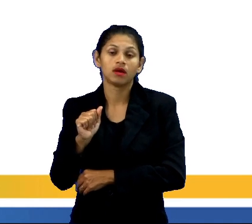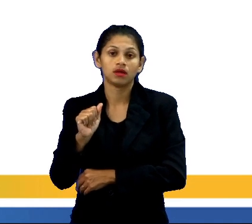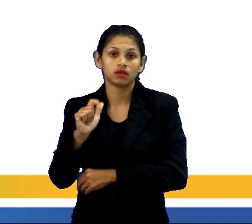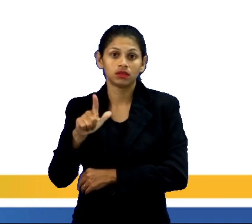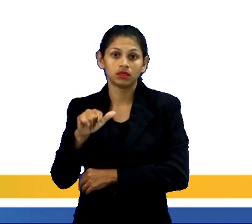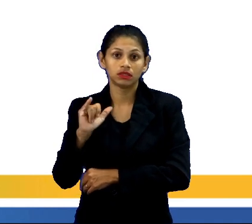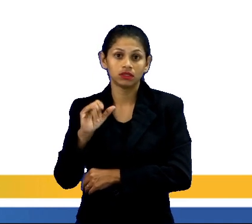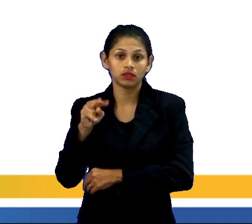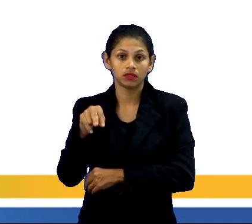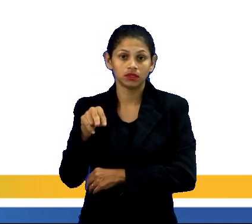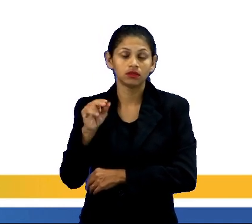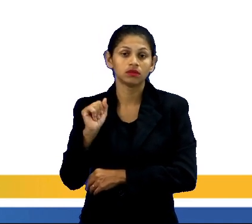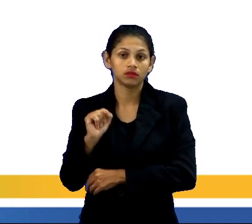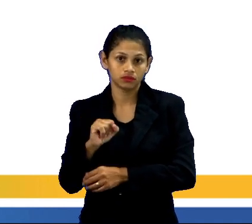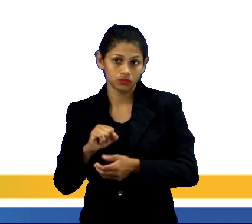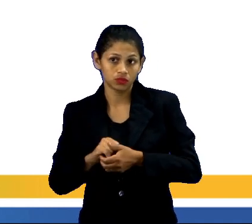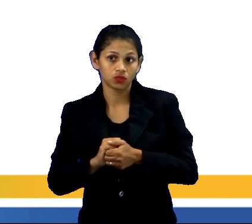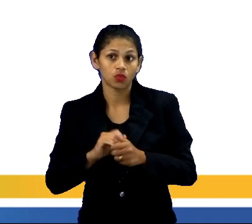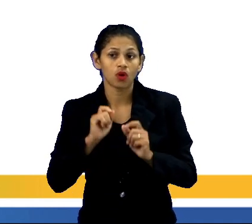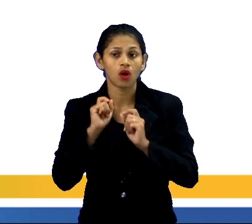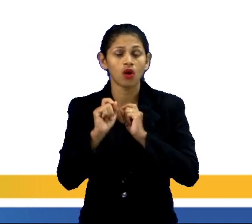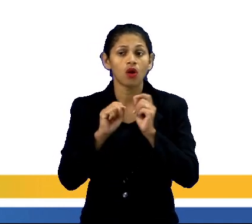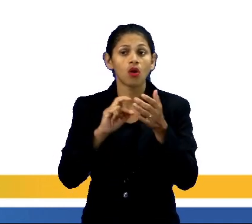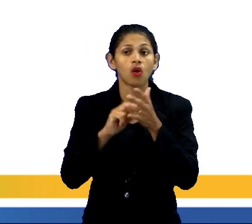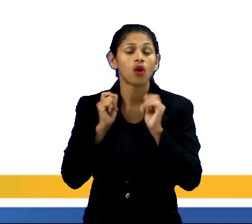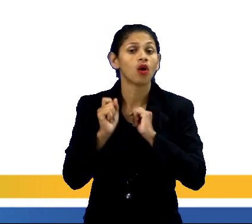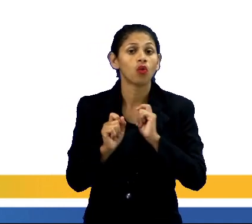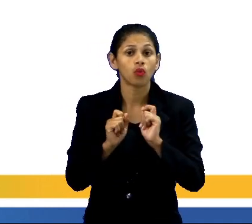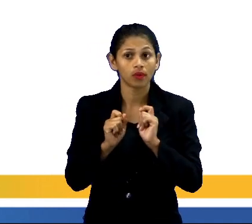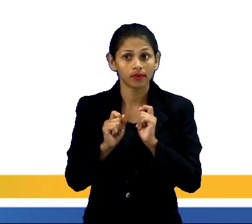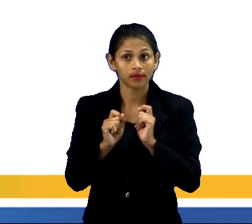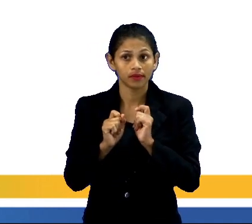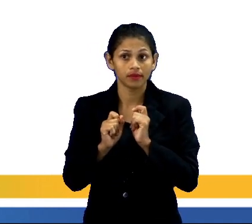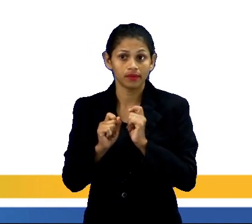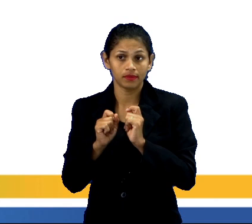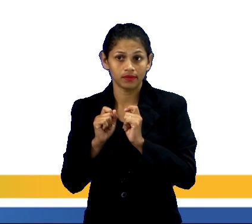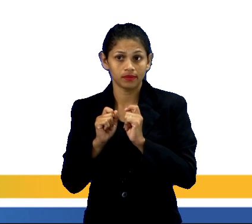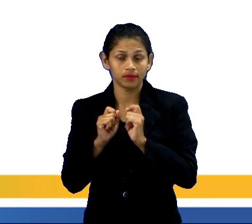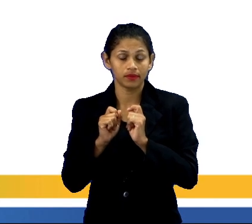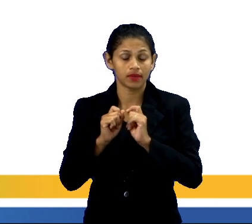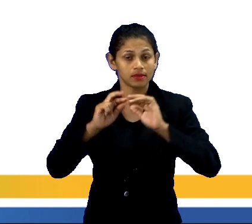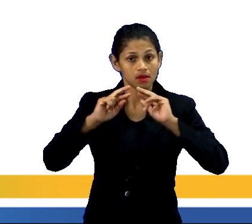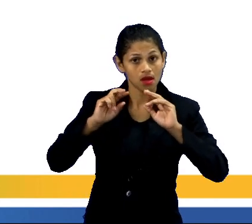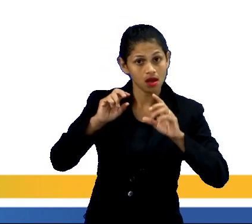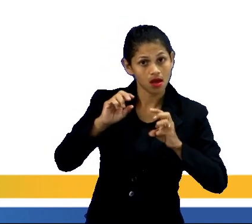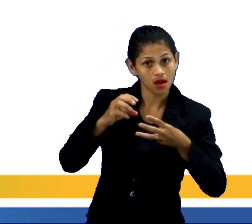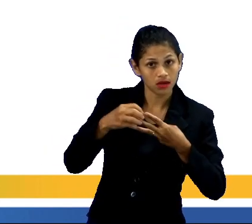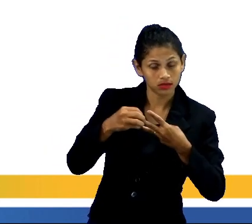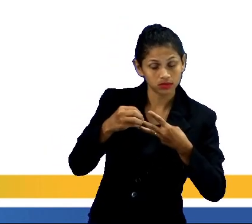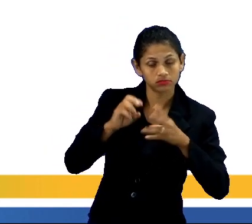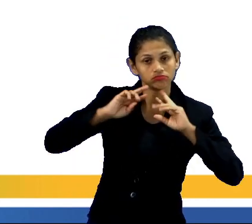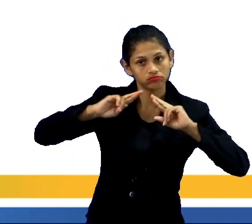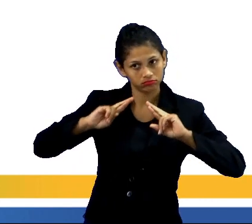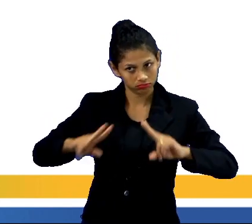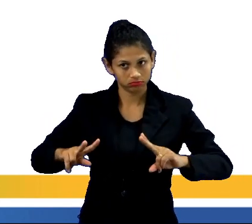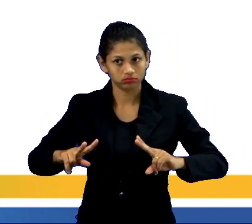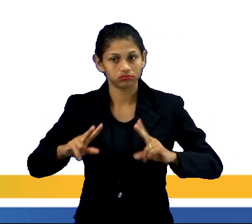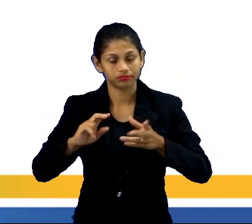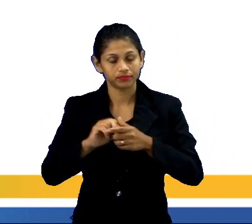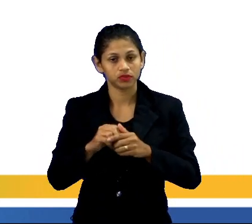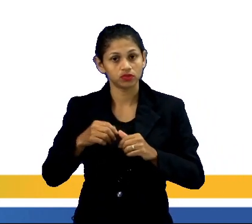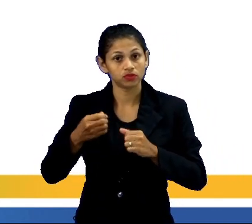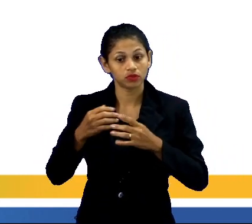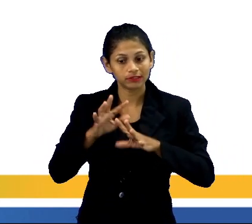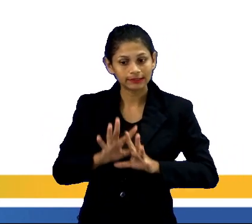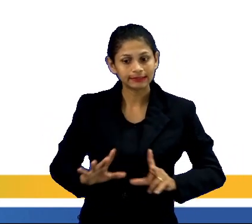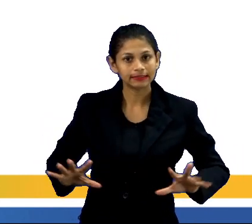que é ali o tumor benigno. As suas células são menos diferenciadas e o grande problema que ela vai Ela vai